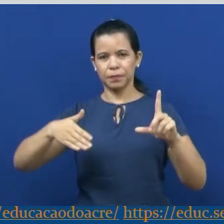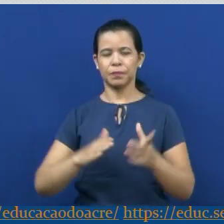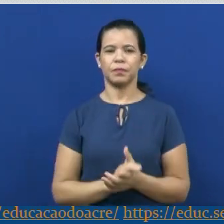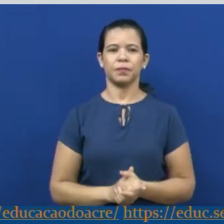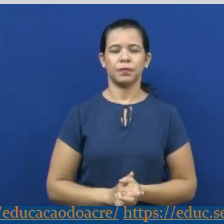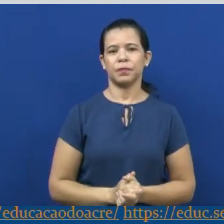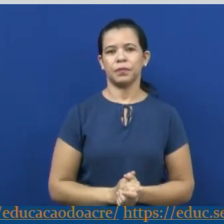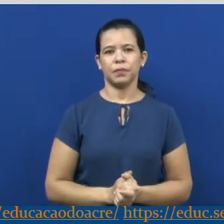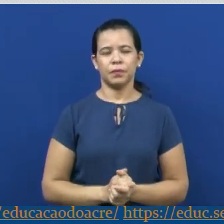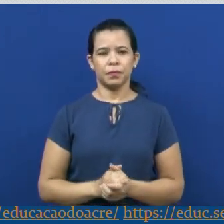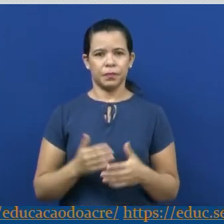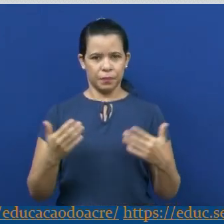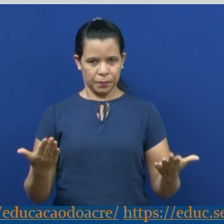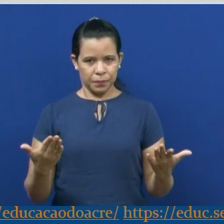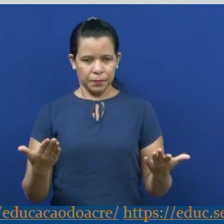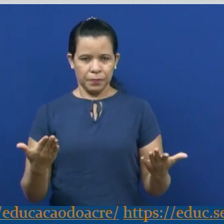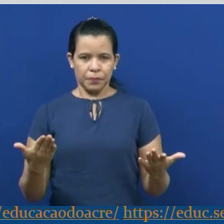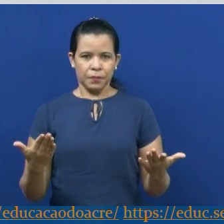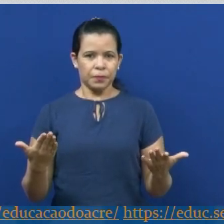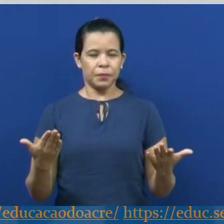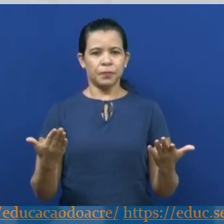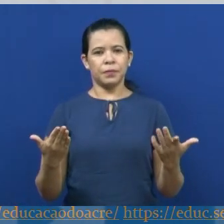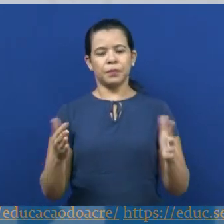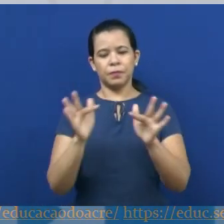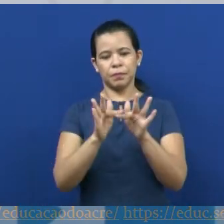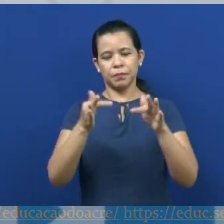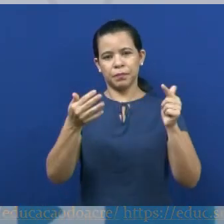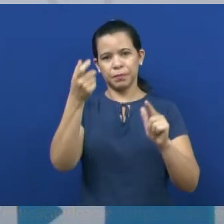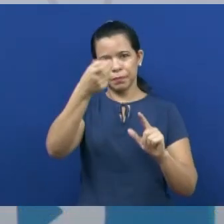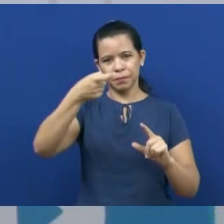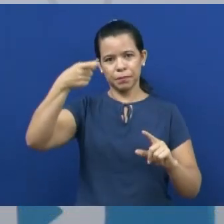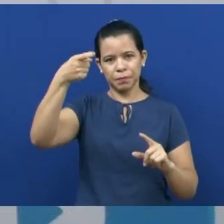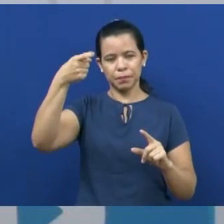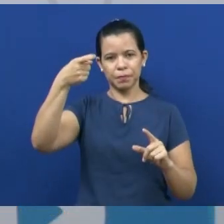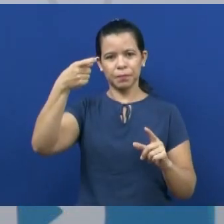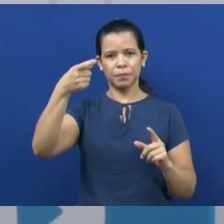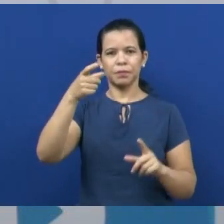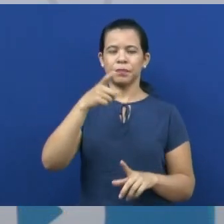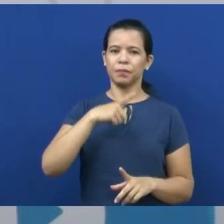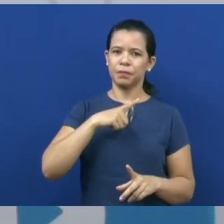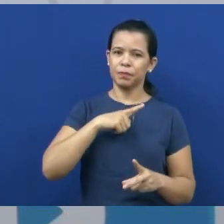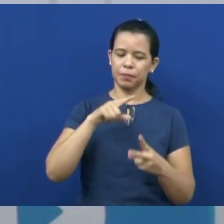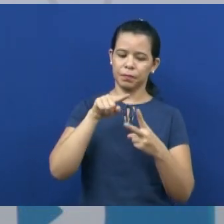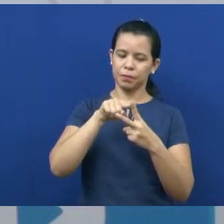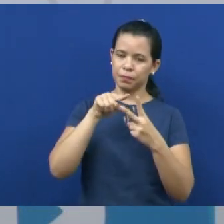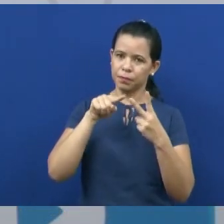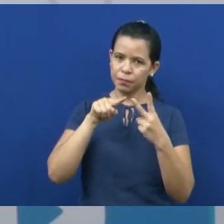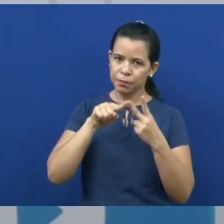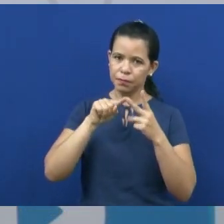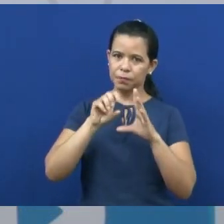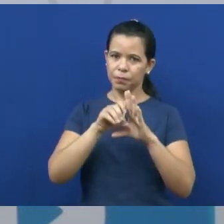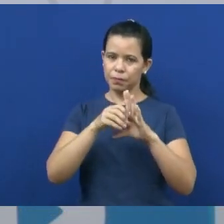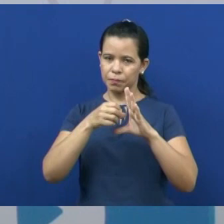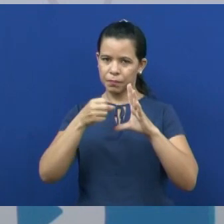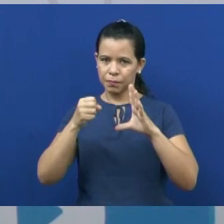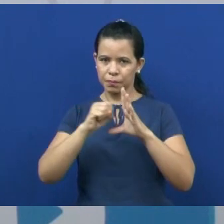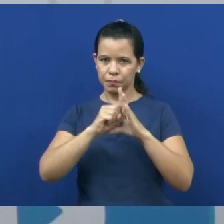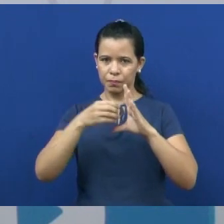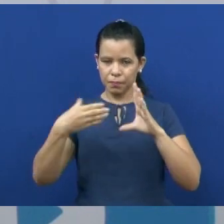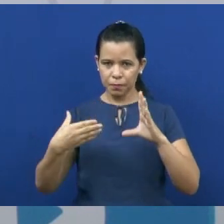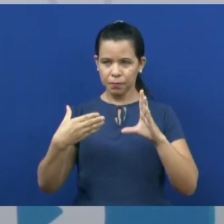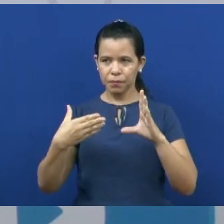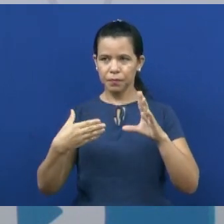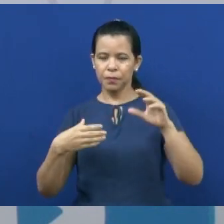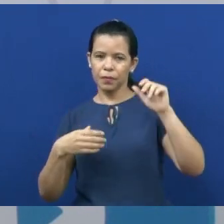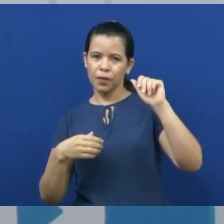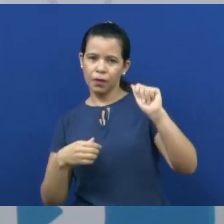Beleza? Então, a função exponencial ela só terá essas duas características, certo? Quando o